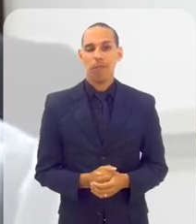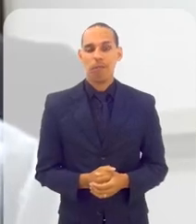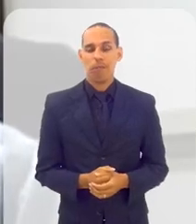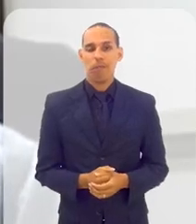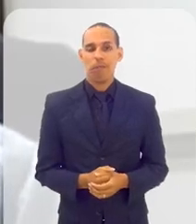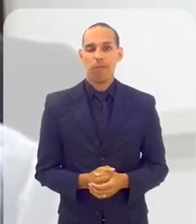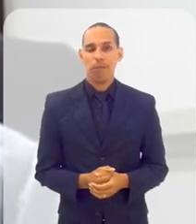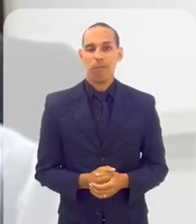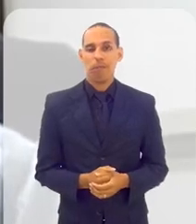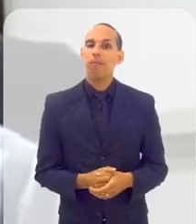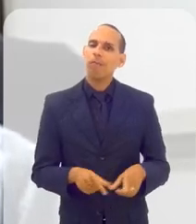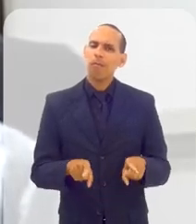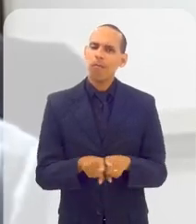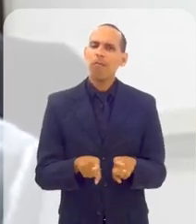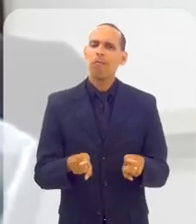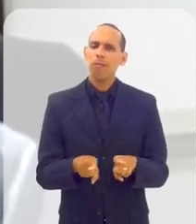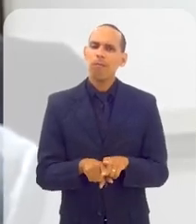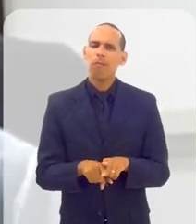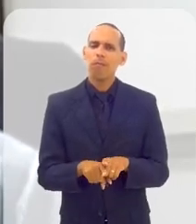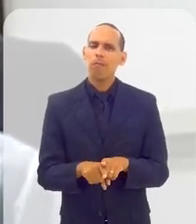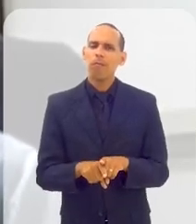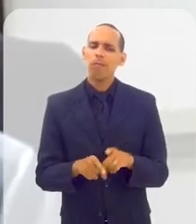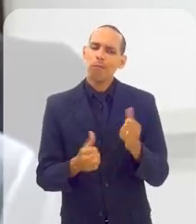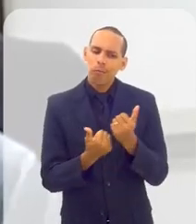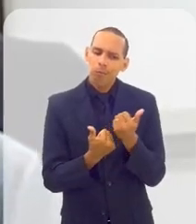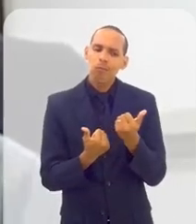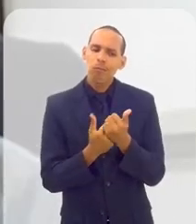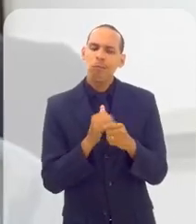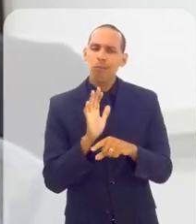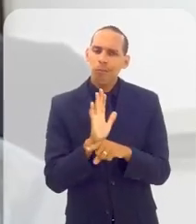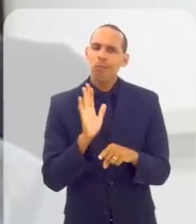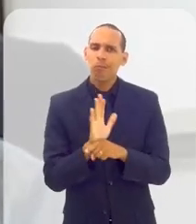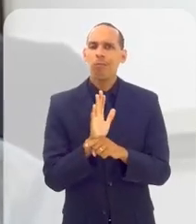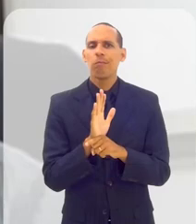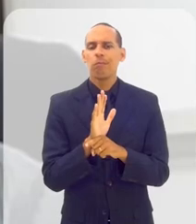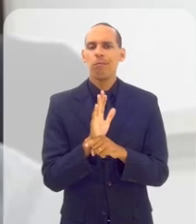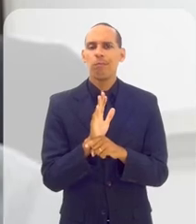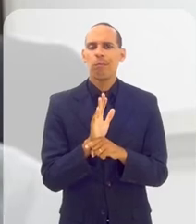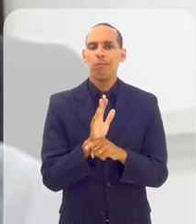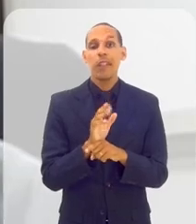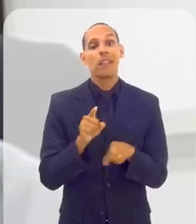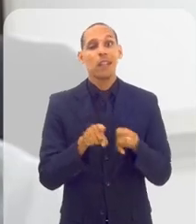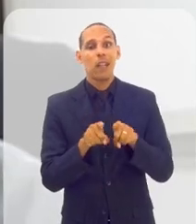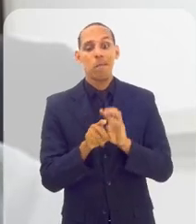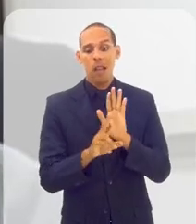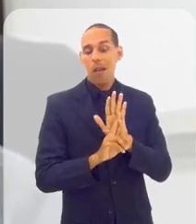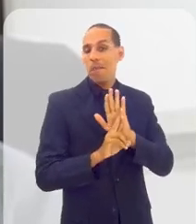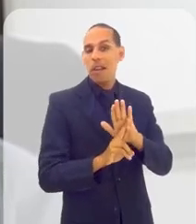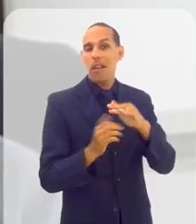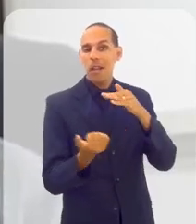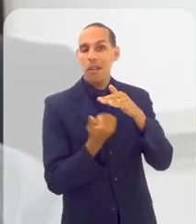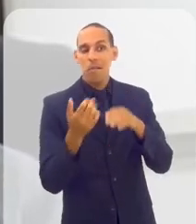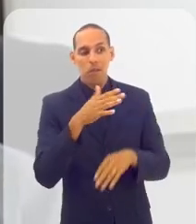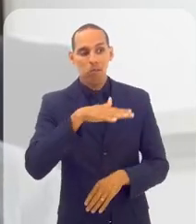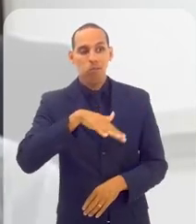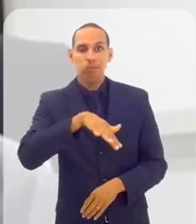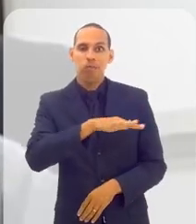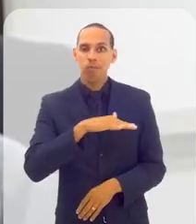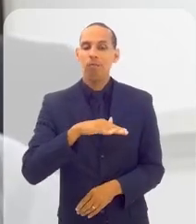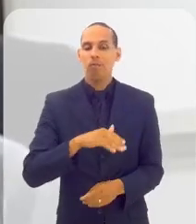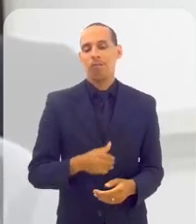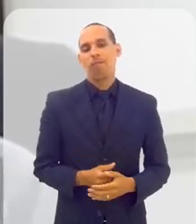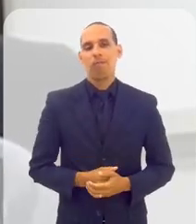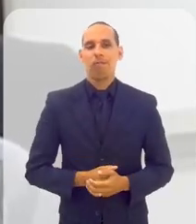públicas, e dar o assessoramento necessário e representar as empresas